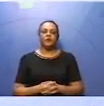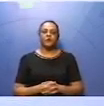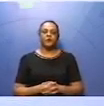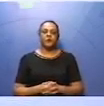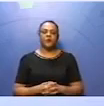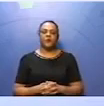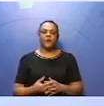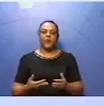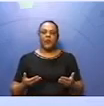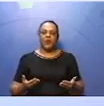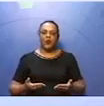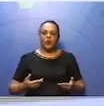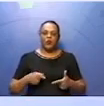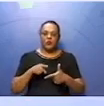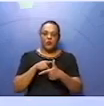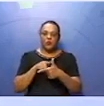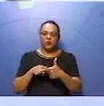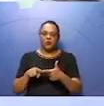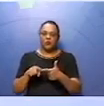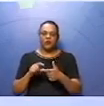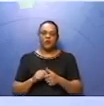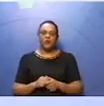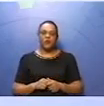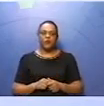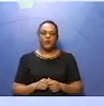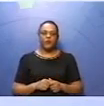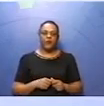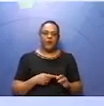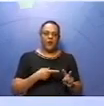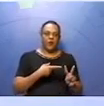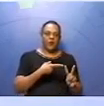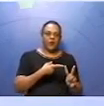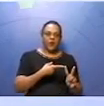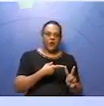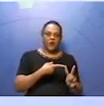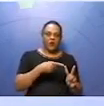Agora uma divisão com os índices diferentes.